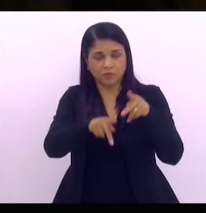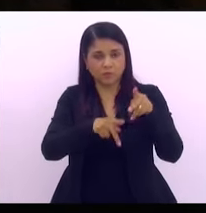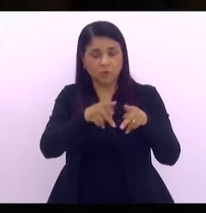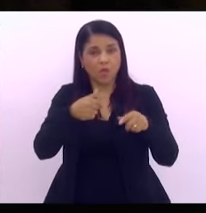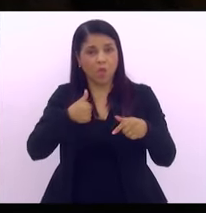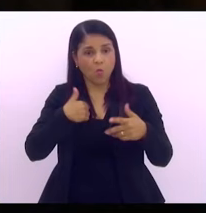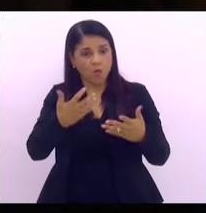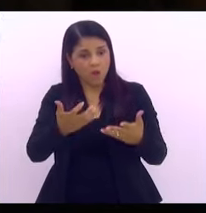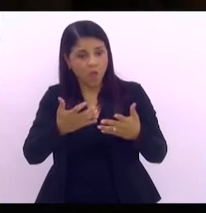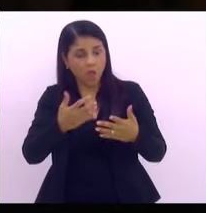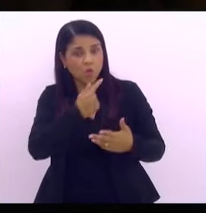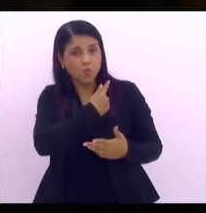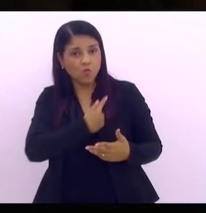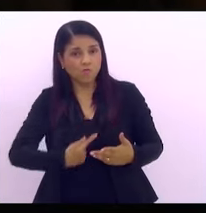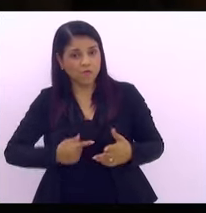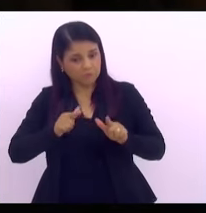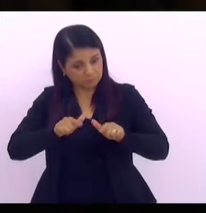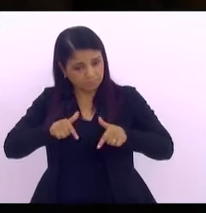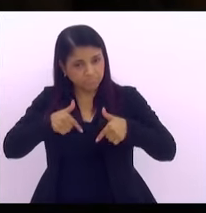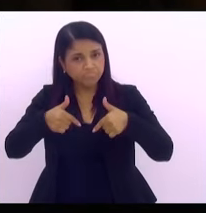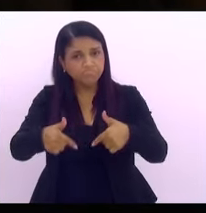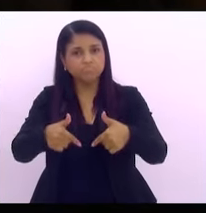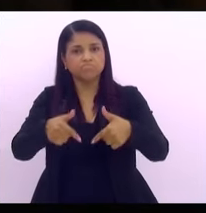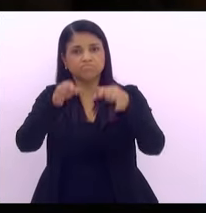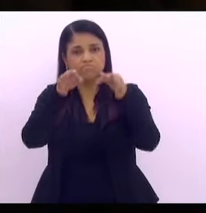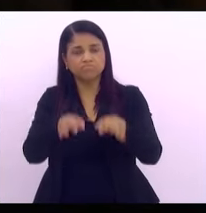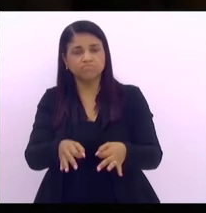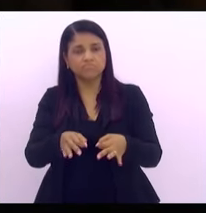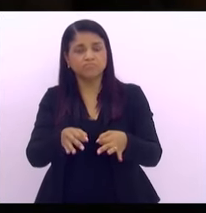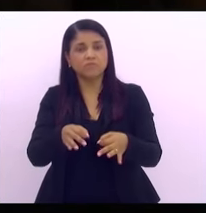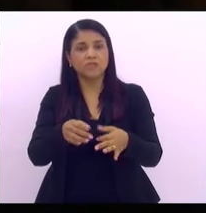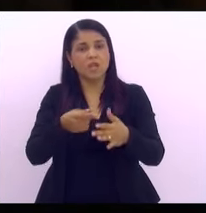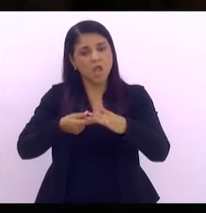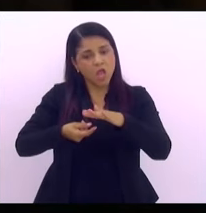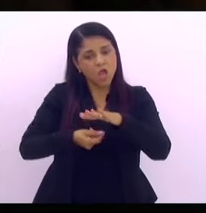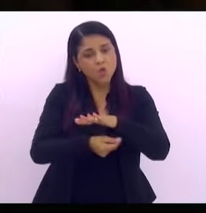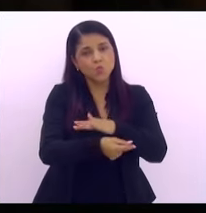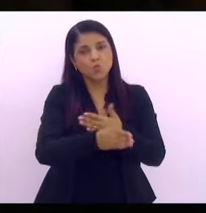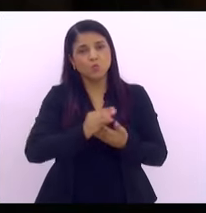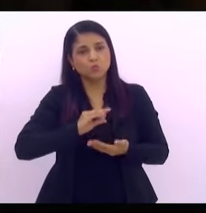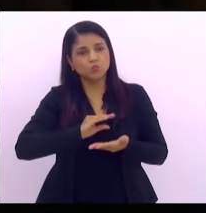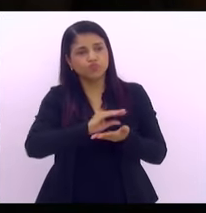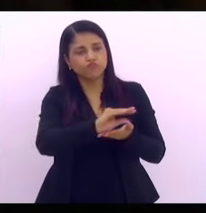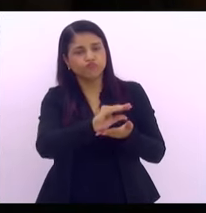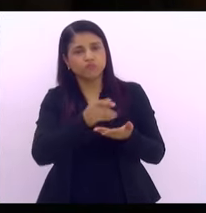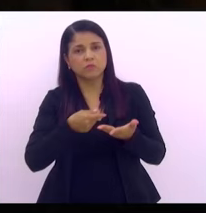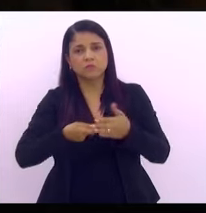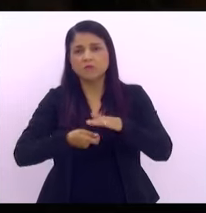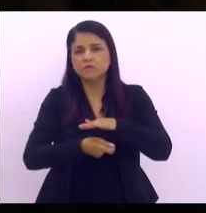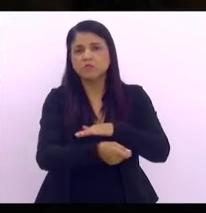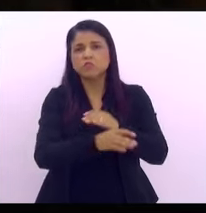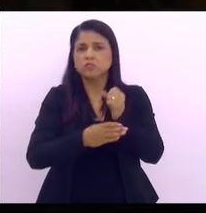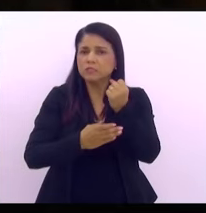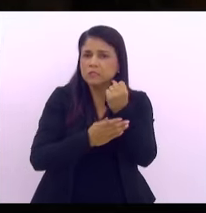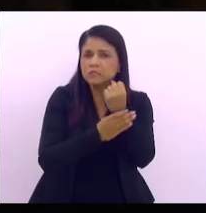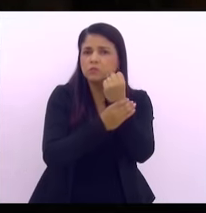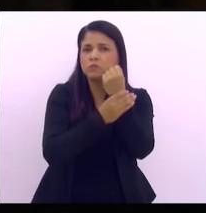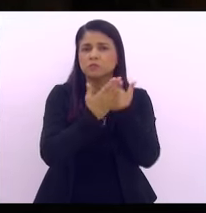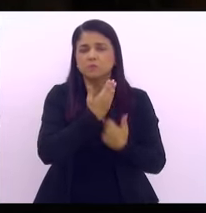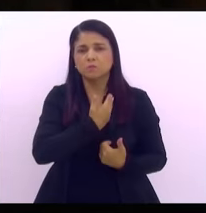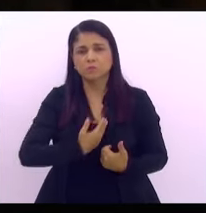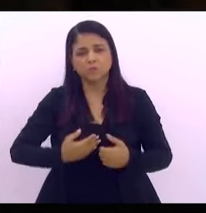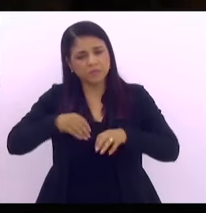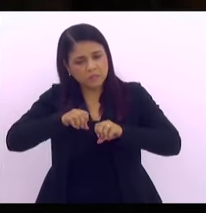opositor, quero um governo competente, que tenha recursos para investir na segurança pública,